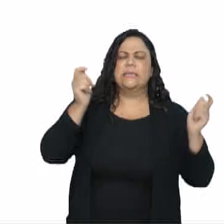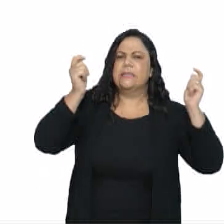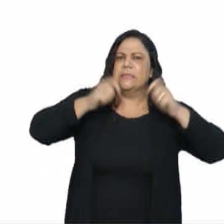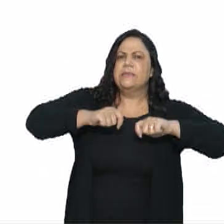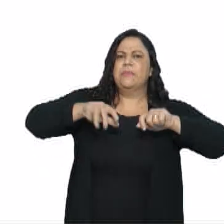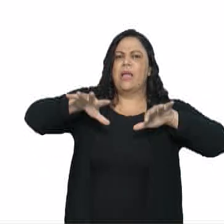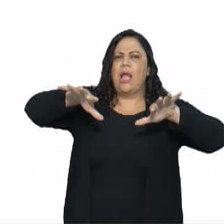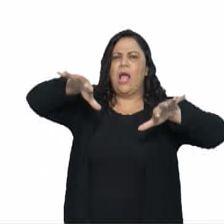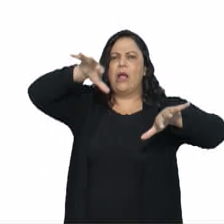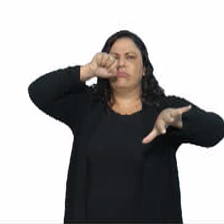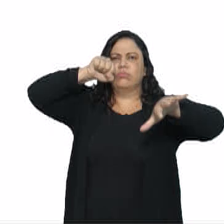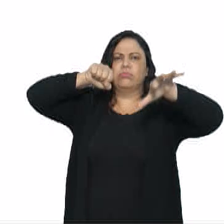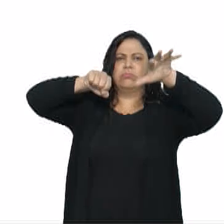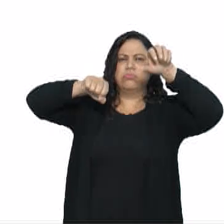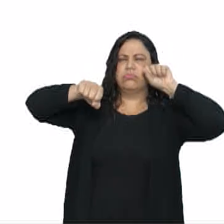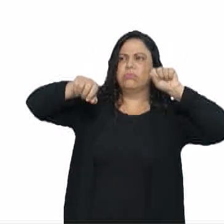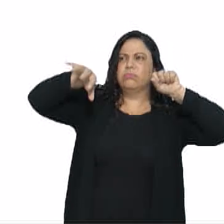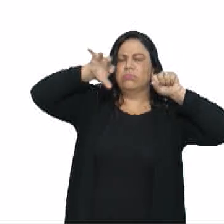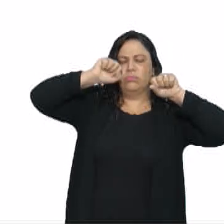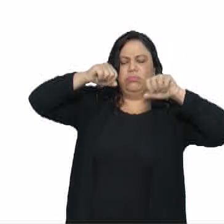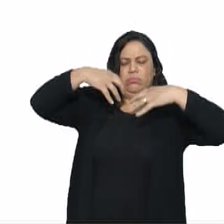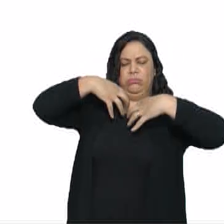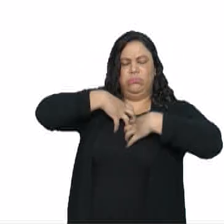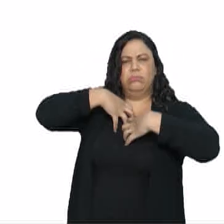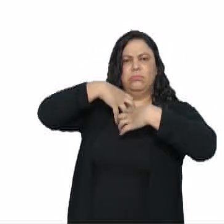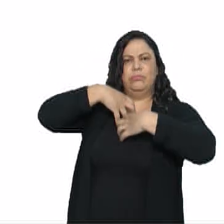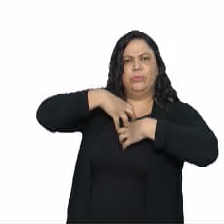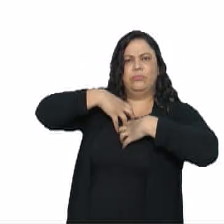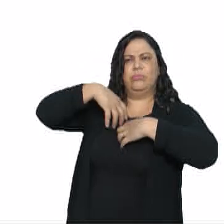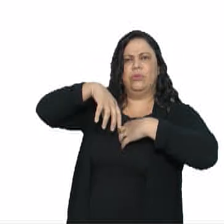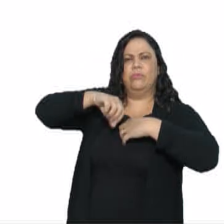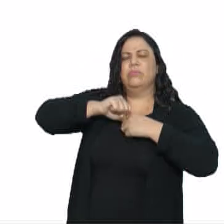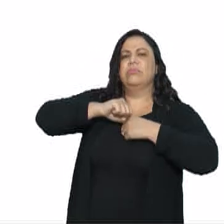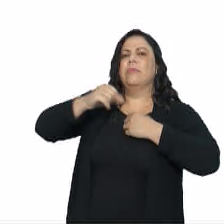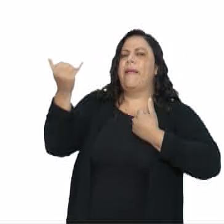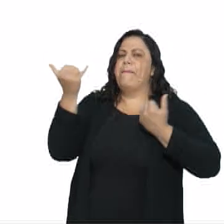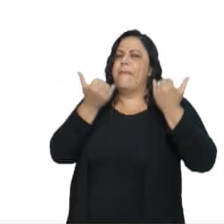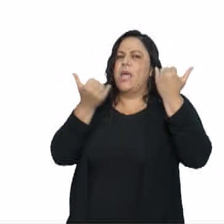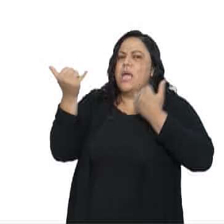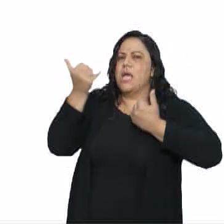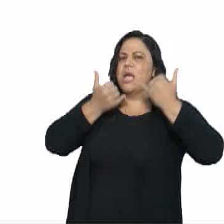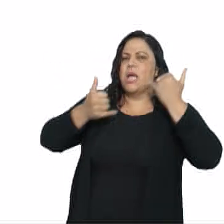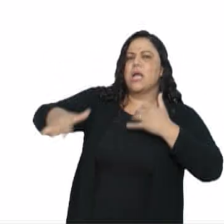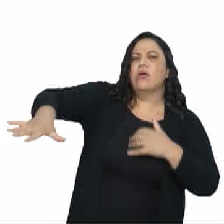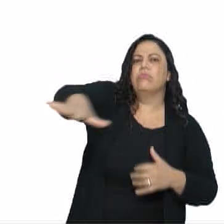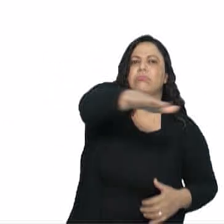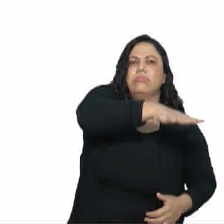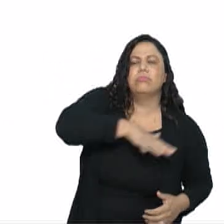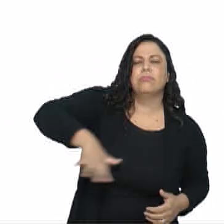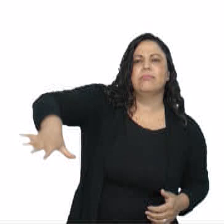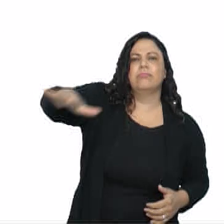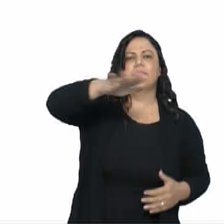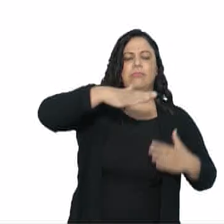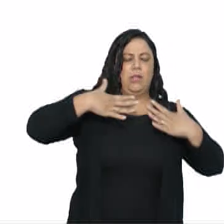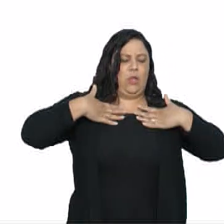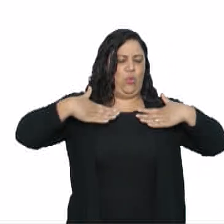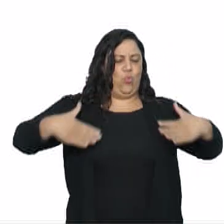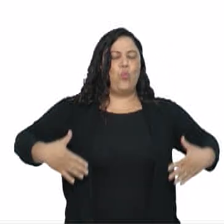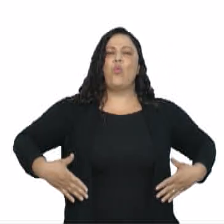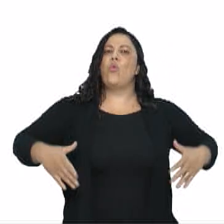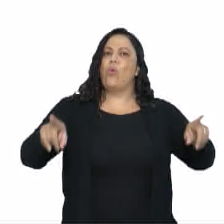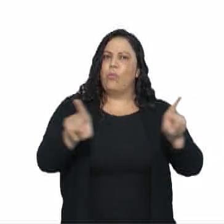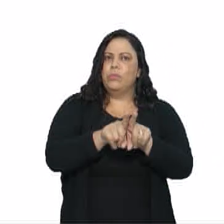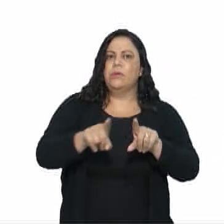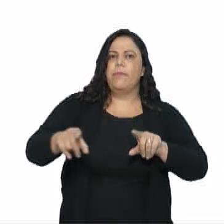específicos ou órgãos dos sentidos capazes de obter informações ambientais ou corpóreas. Após a